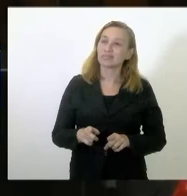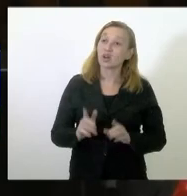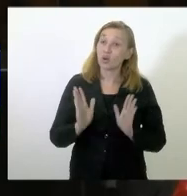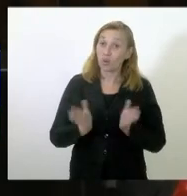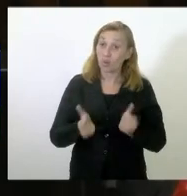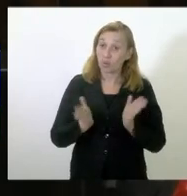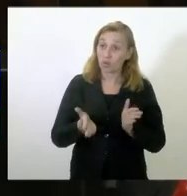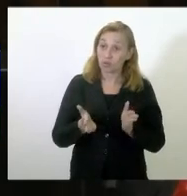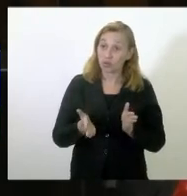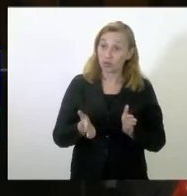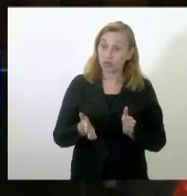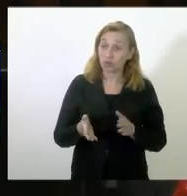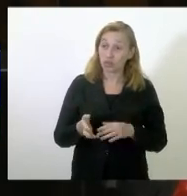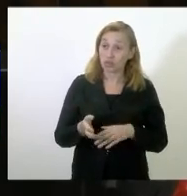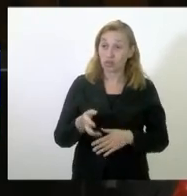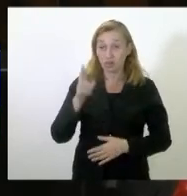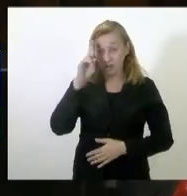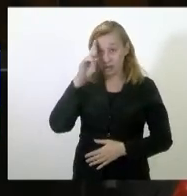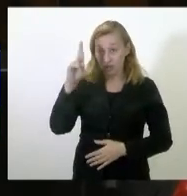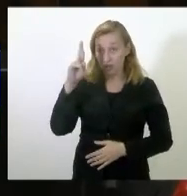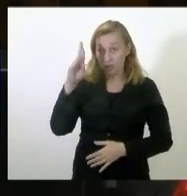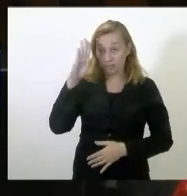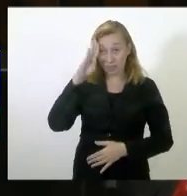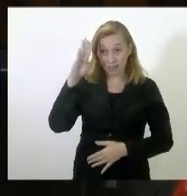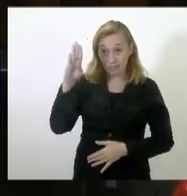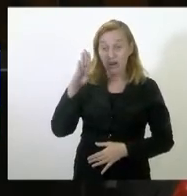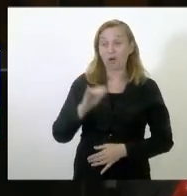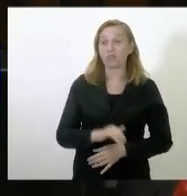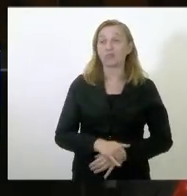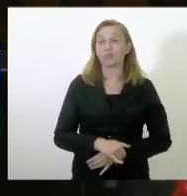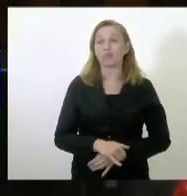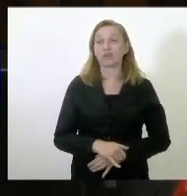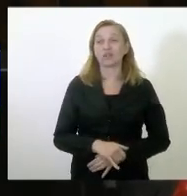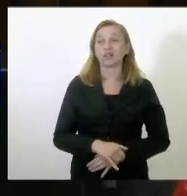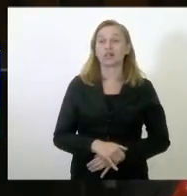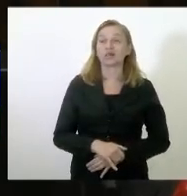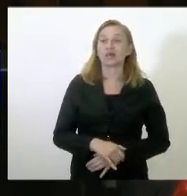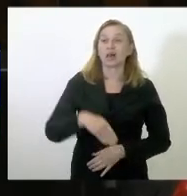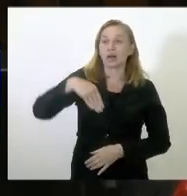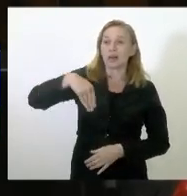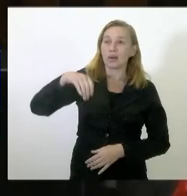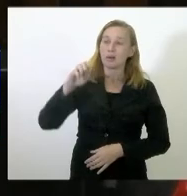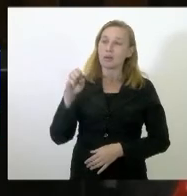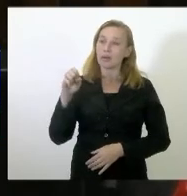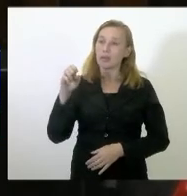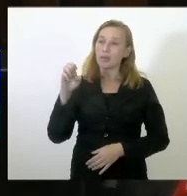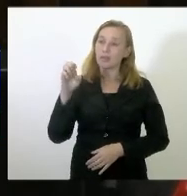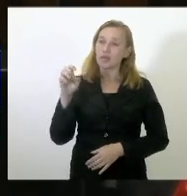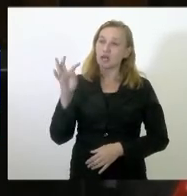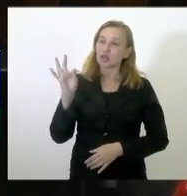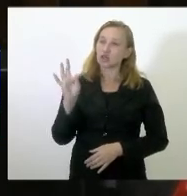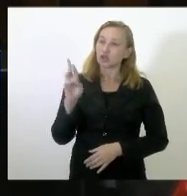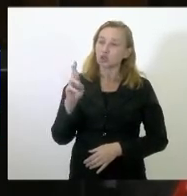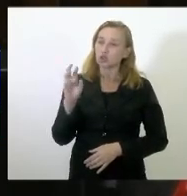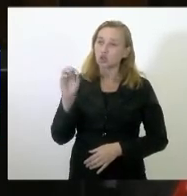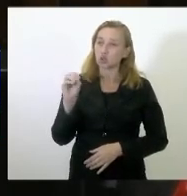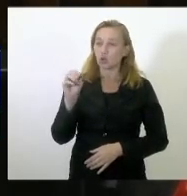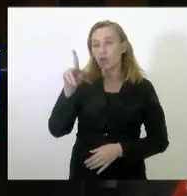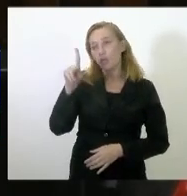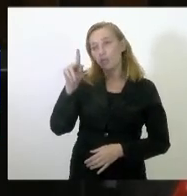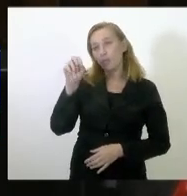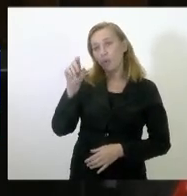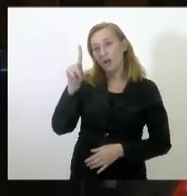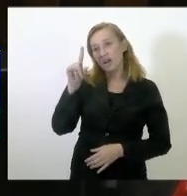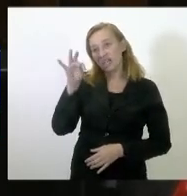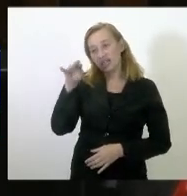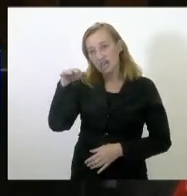seja a maior autoridade sobre a questão metropolitana no Brasil. O modelo do Rio de Janeiro